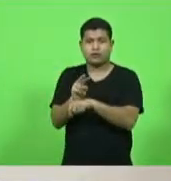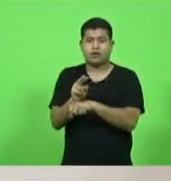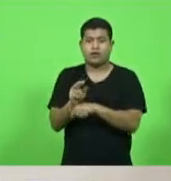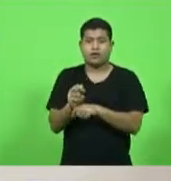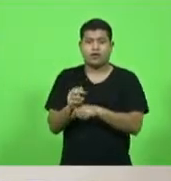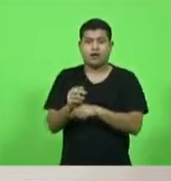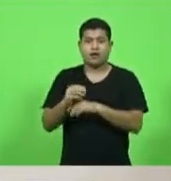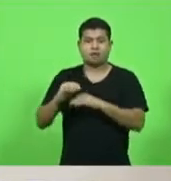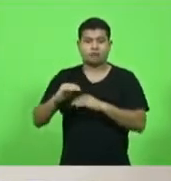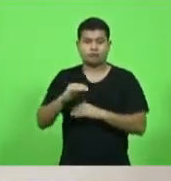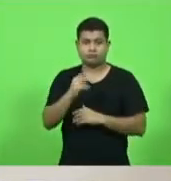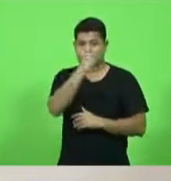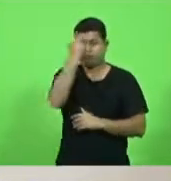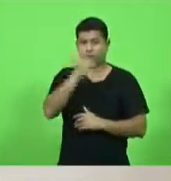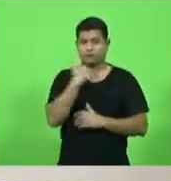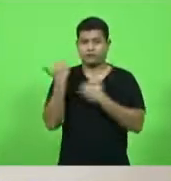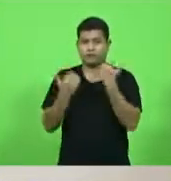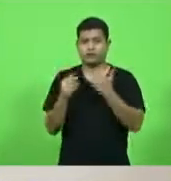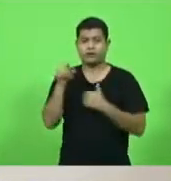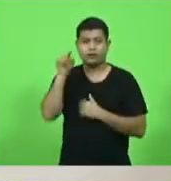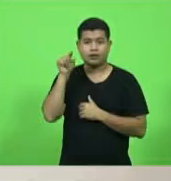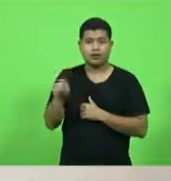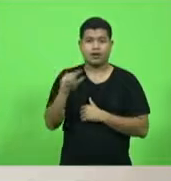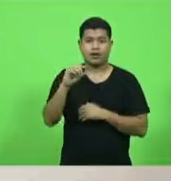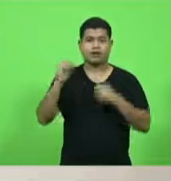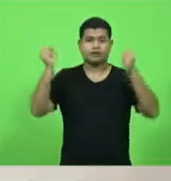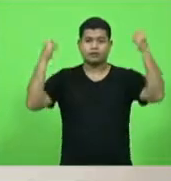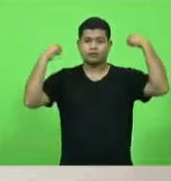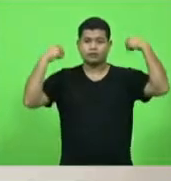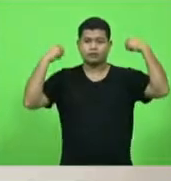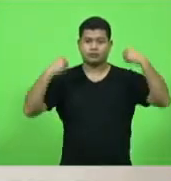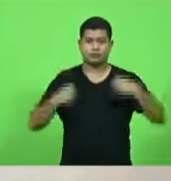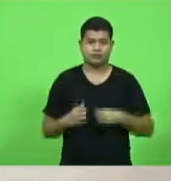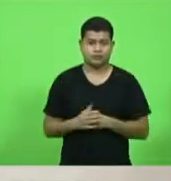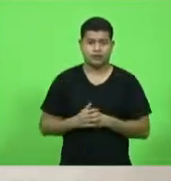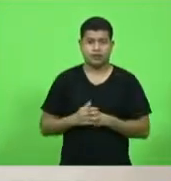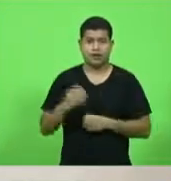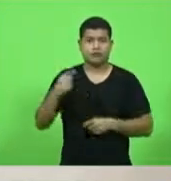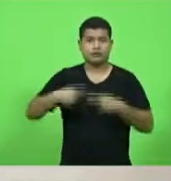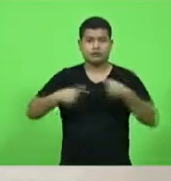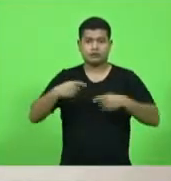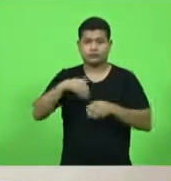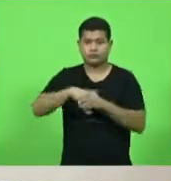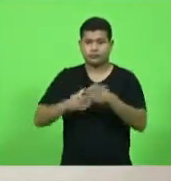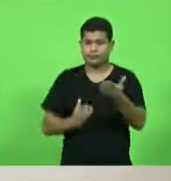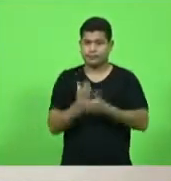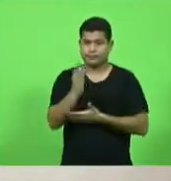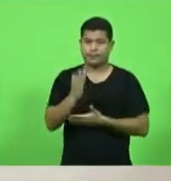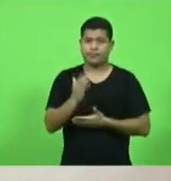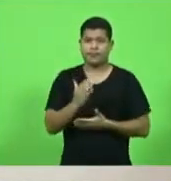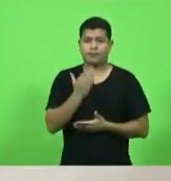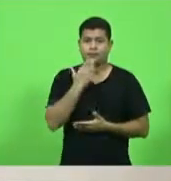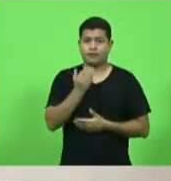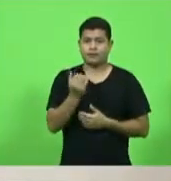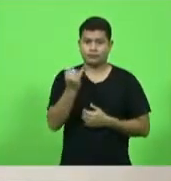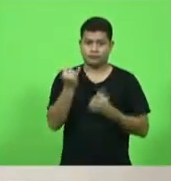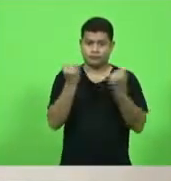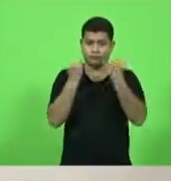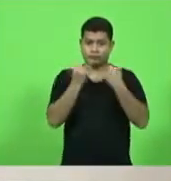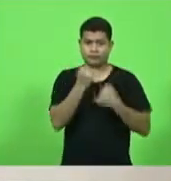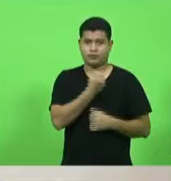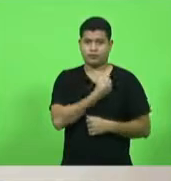Chapecó. Discussão, votação, aprovado. Pedido de informação número 26, deputado João